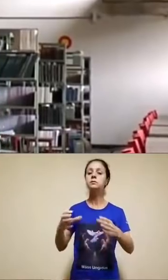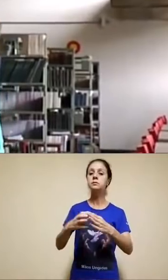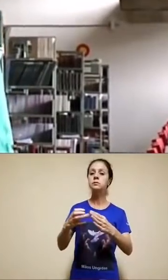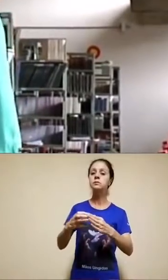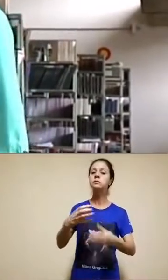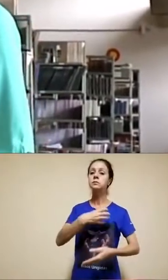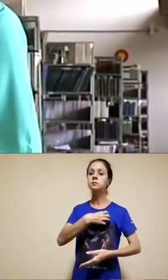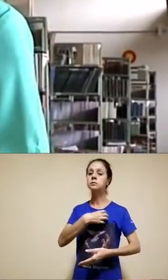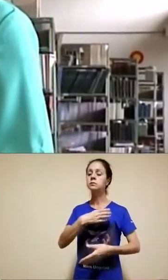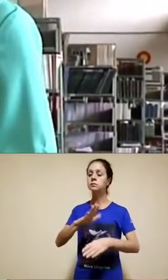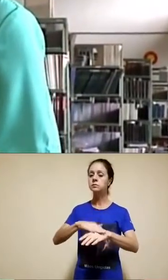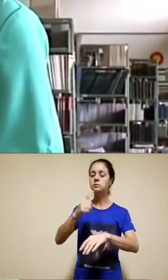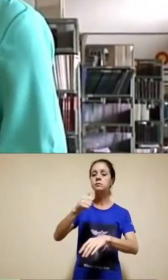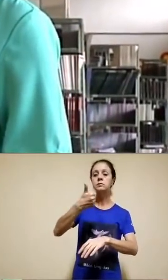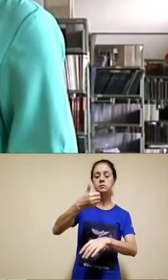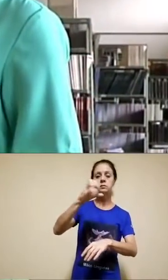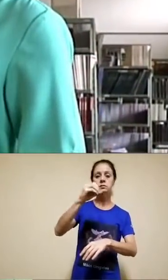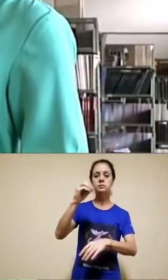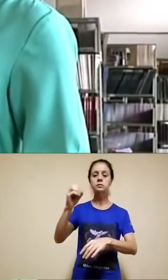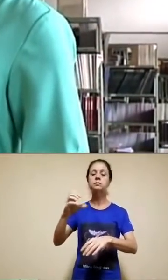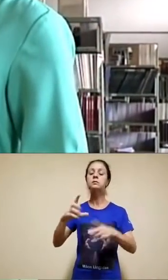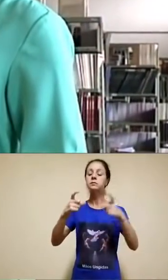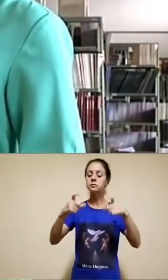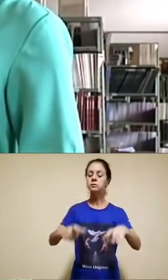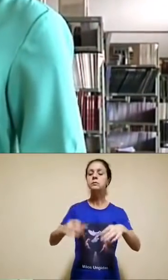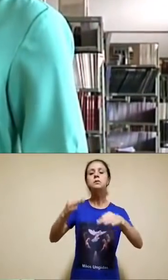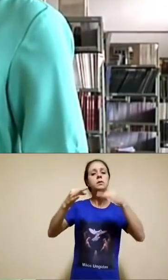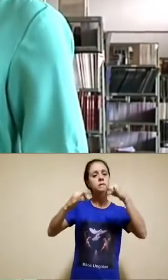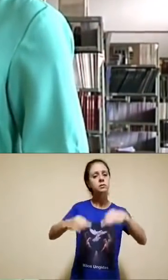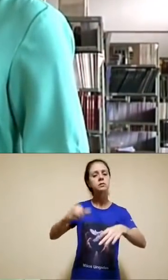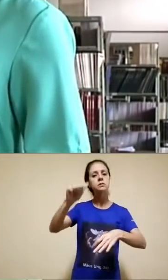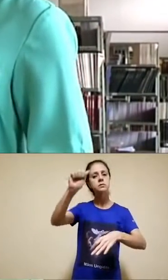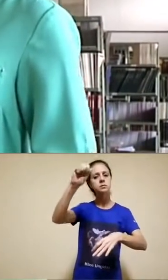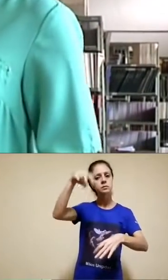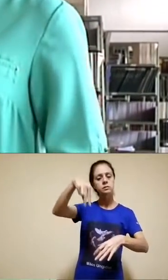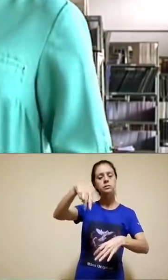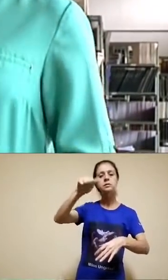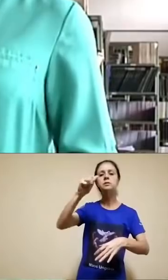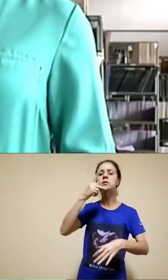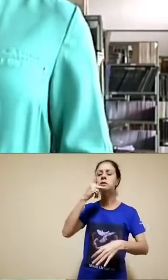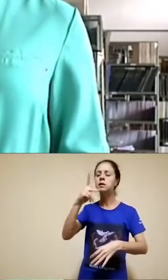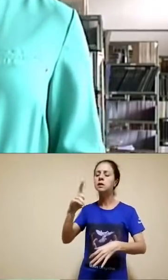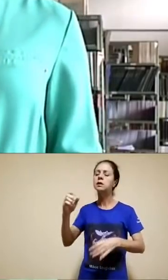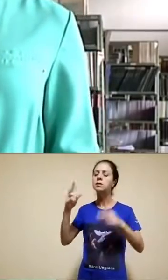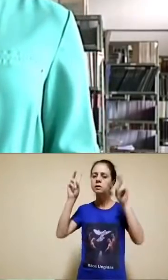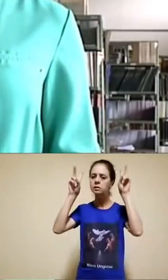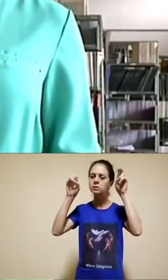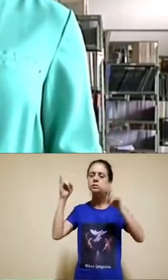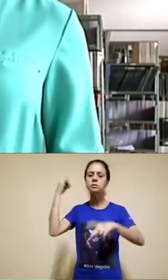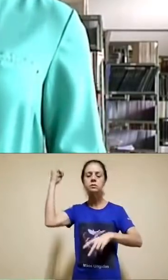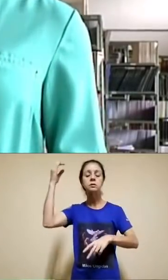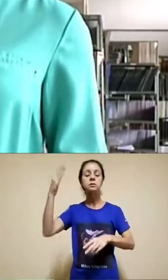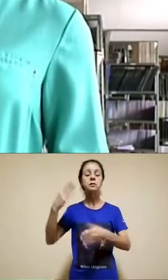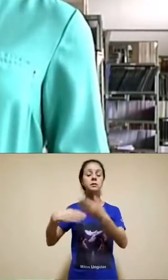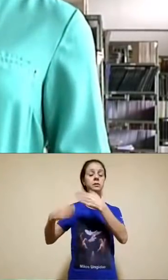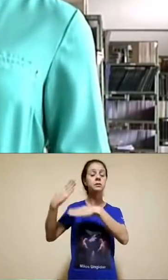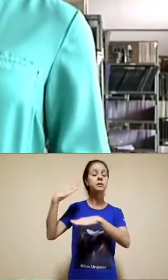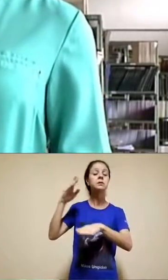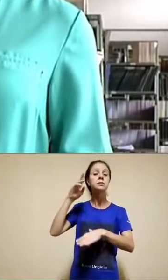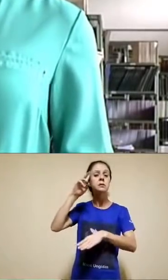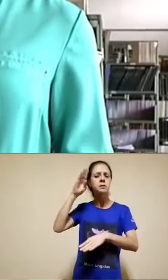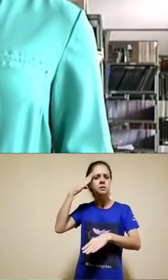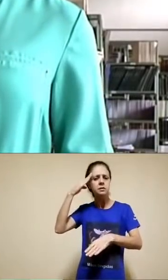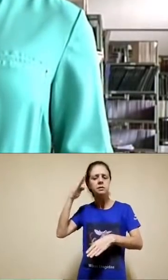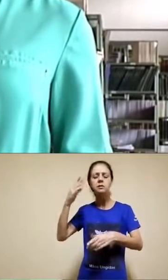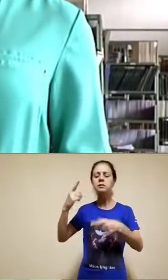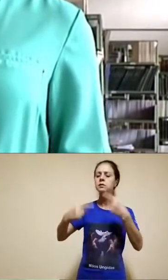Limpas, grupo formado por mais de 100 entidades. É isso mesmo, Ana Carolina. Mas para falar desse assunto, precisamos antes entender o que